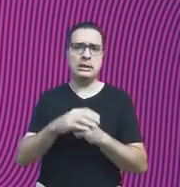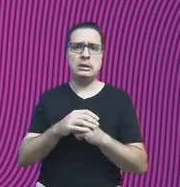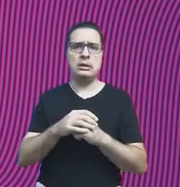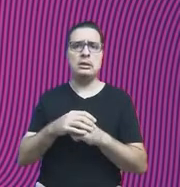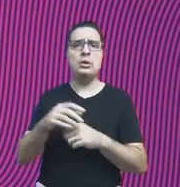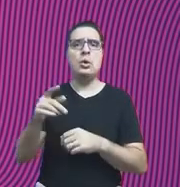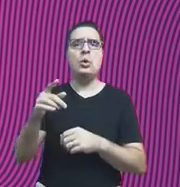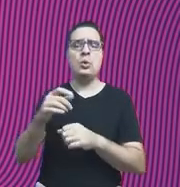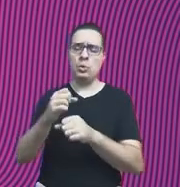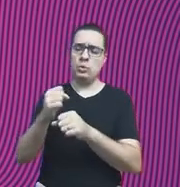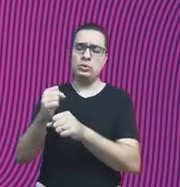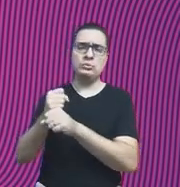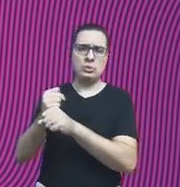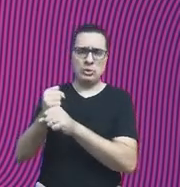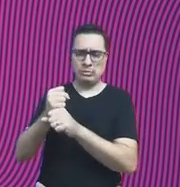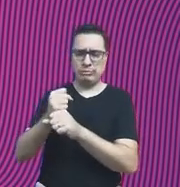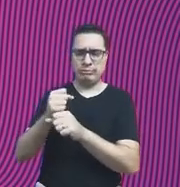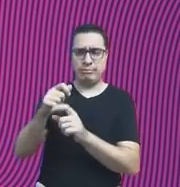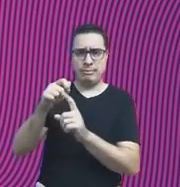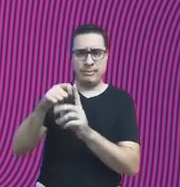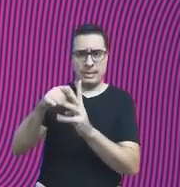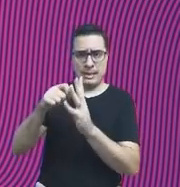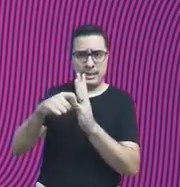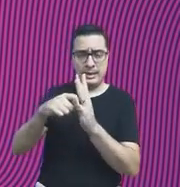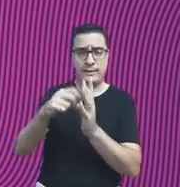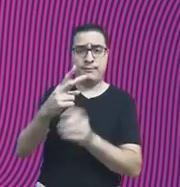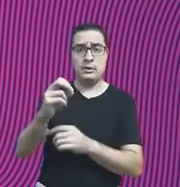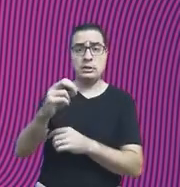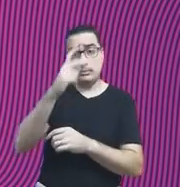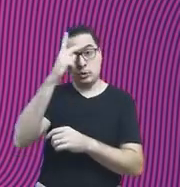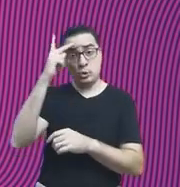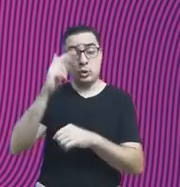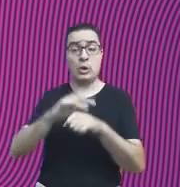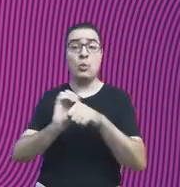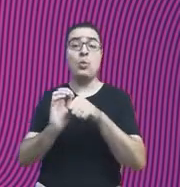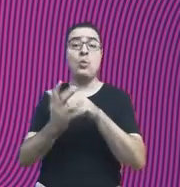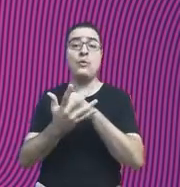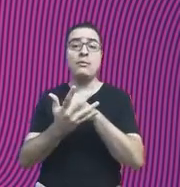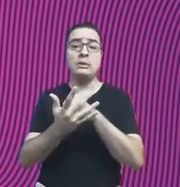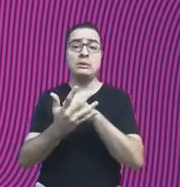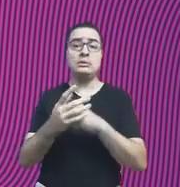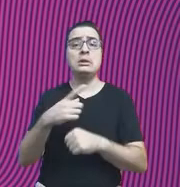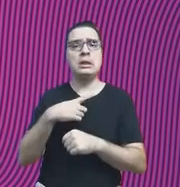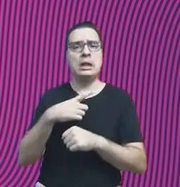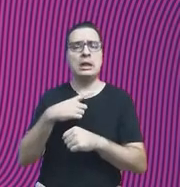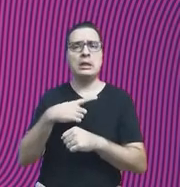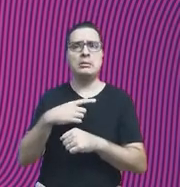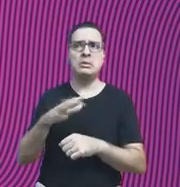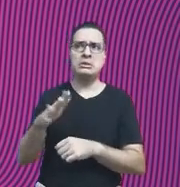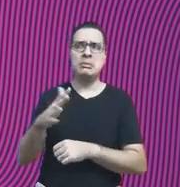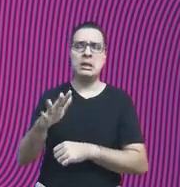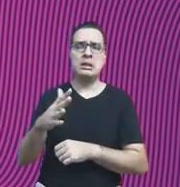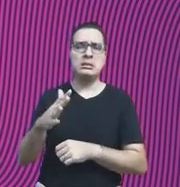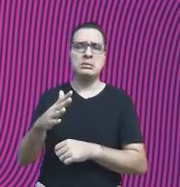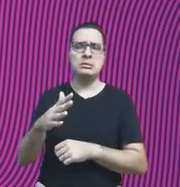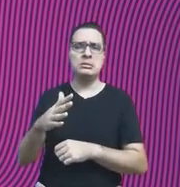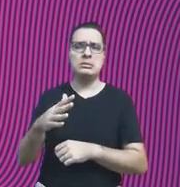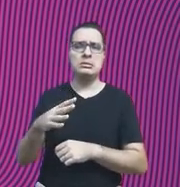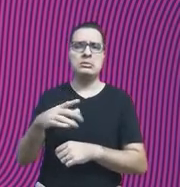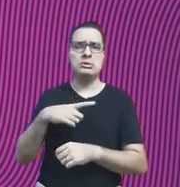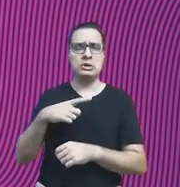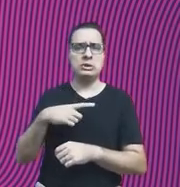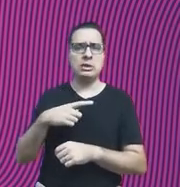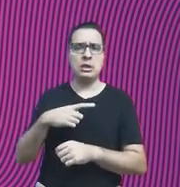estudo sobre pacientes com Covid-19 que tinham aí uma baixa intensidade